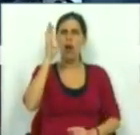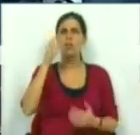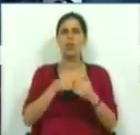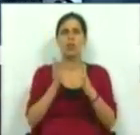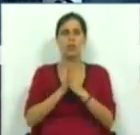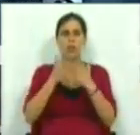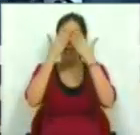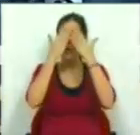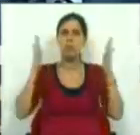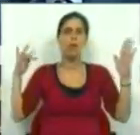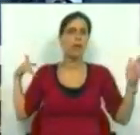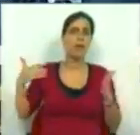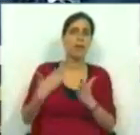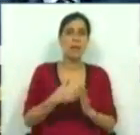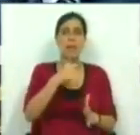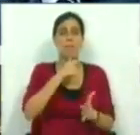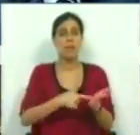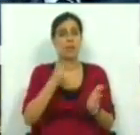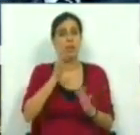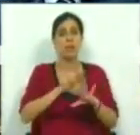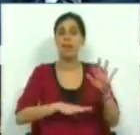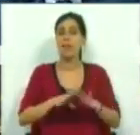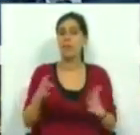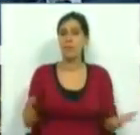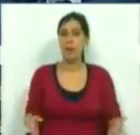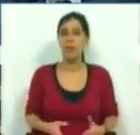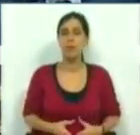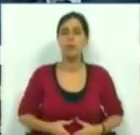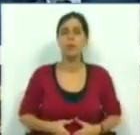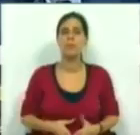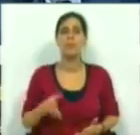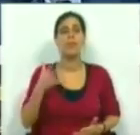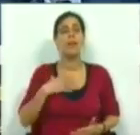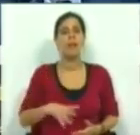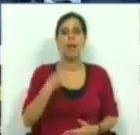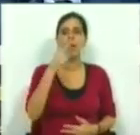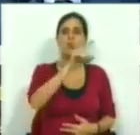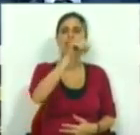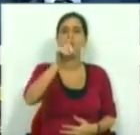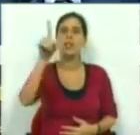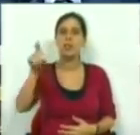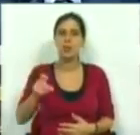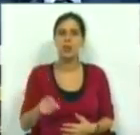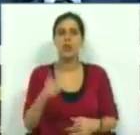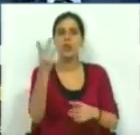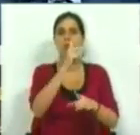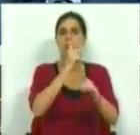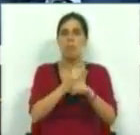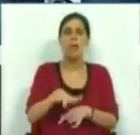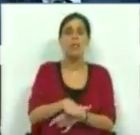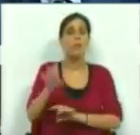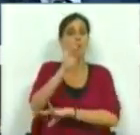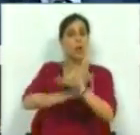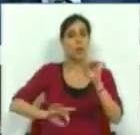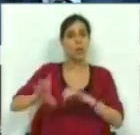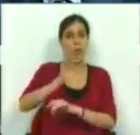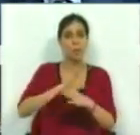um dos mais corajosos governos de toda a nossa democracia, pelas medidas necessárias que tem tomado. Quero pôr-lhe 2 questões, ambas sobre a situação europeia.